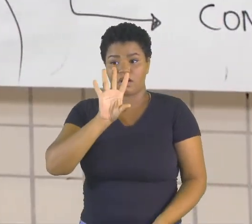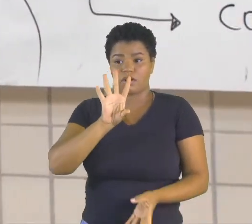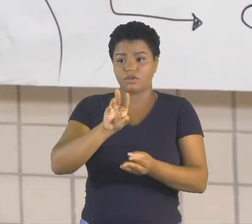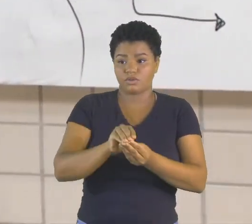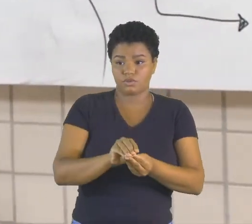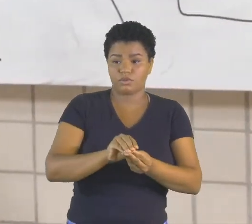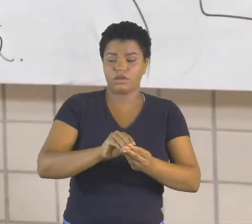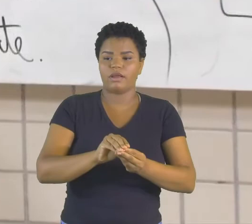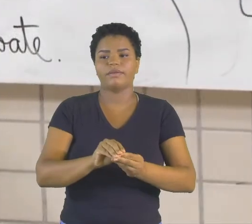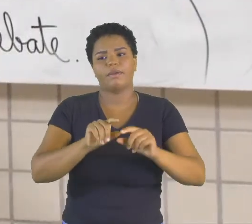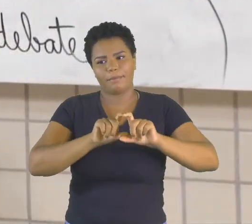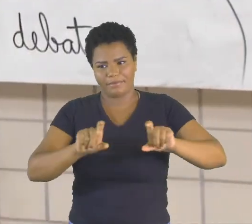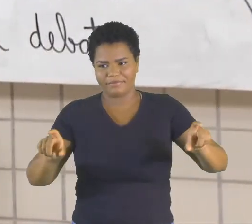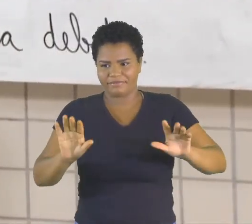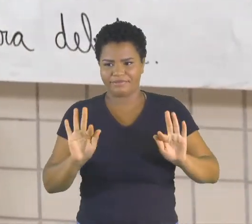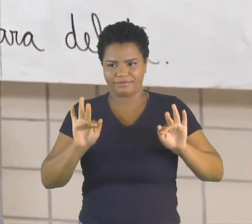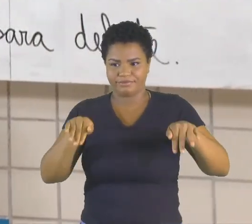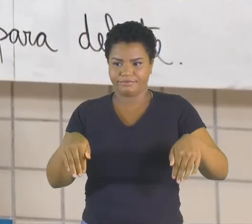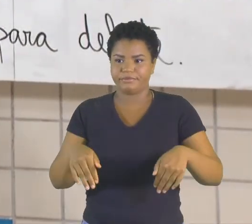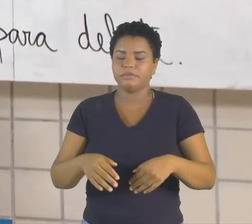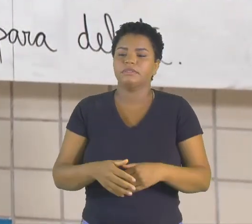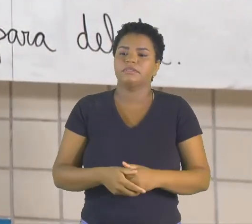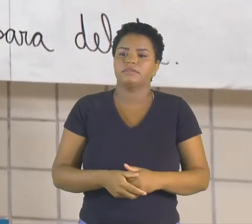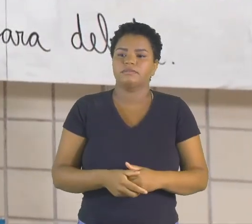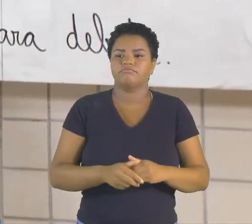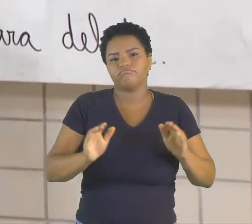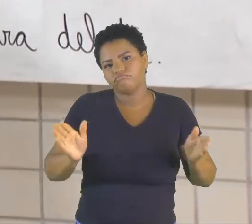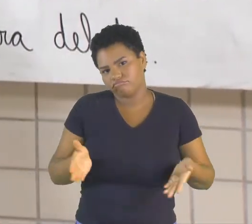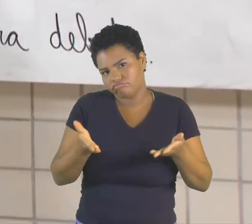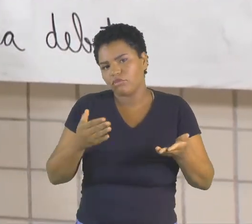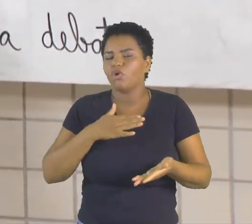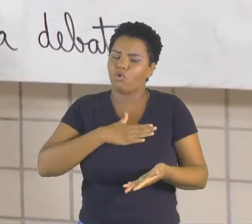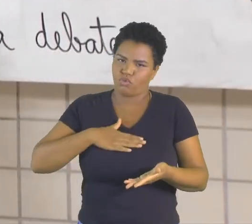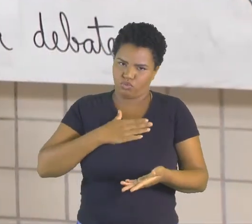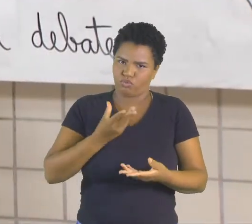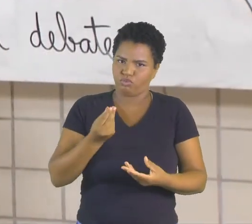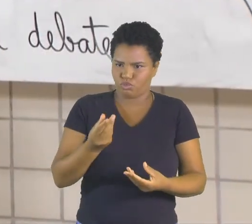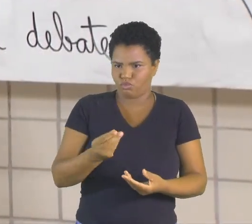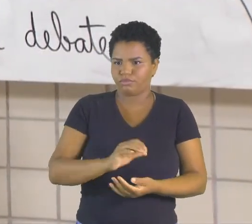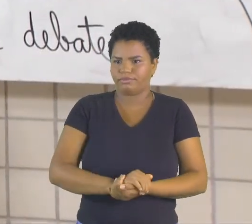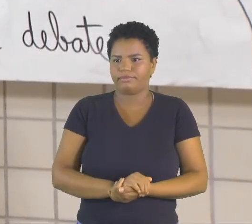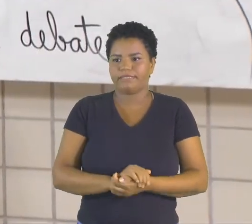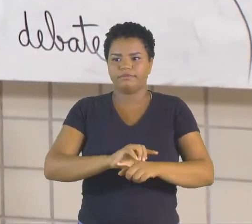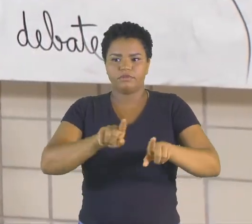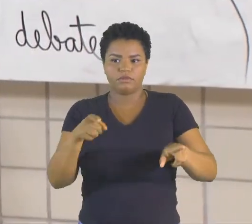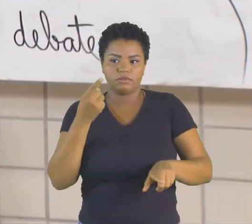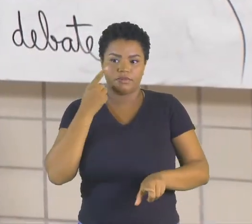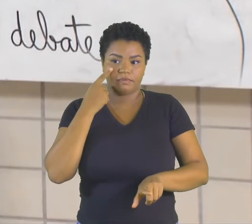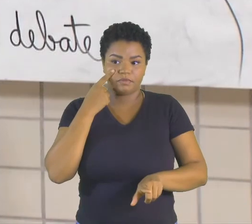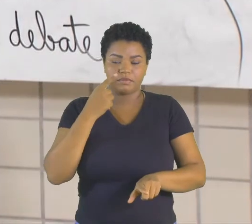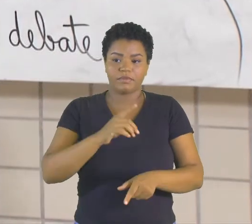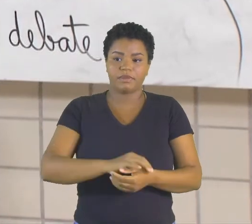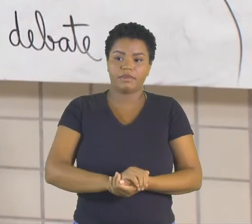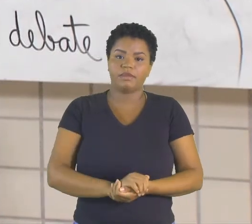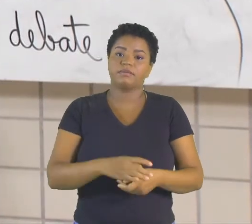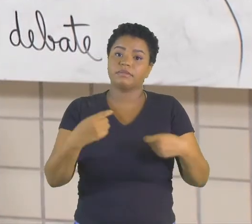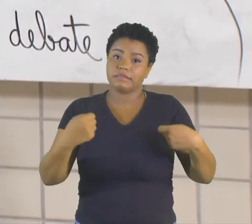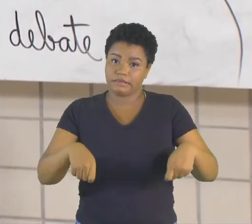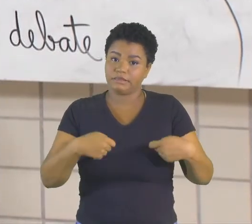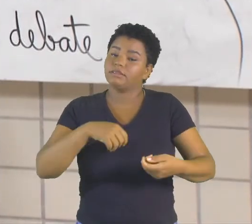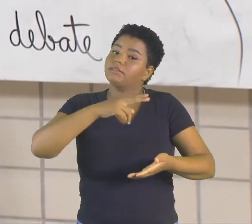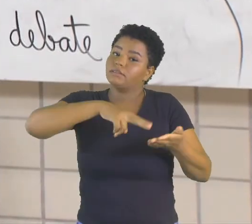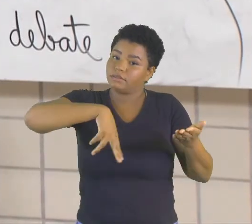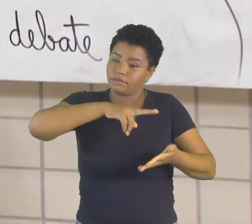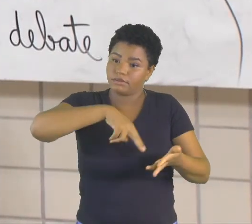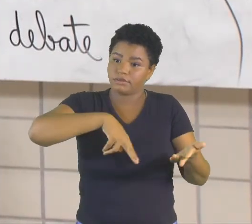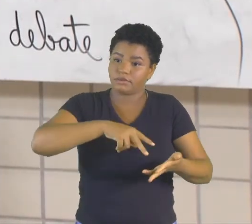uma frase que eu gosto muito dela, para vocês verem a necessidade de ler.